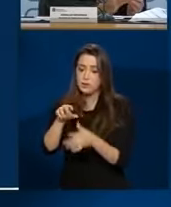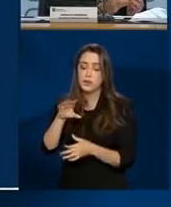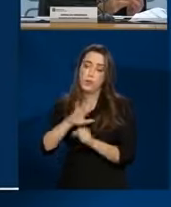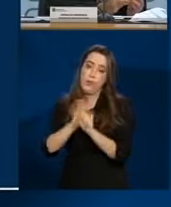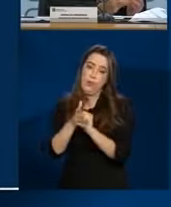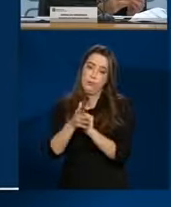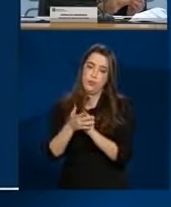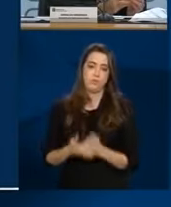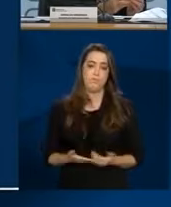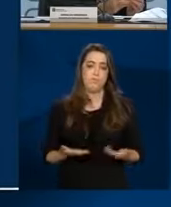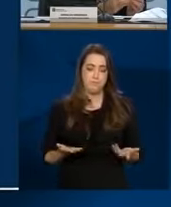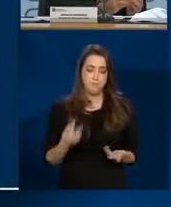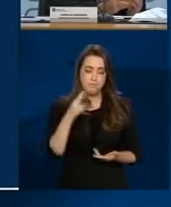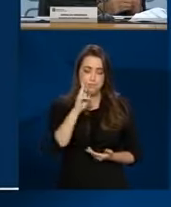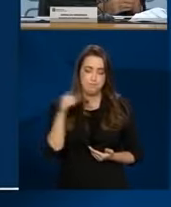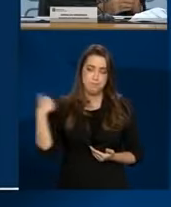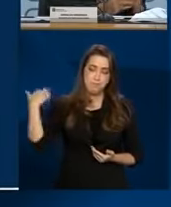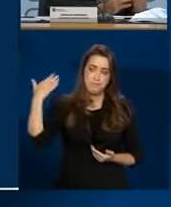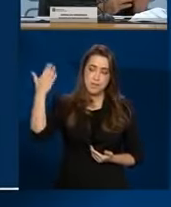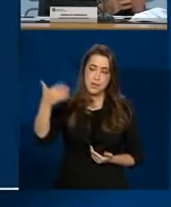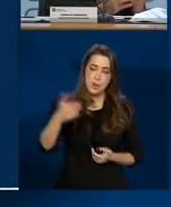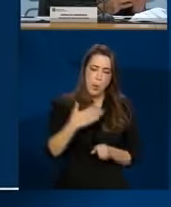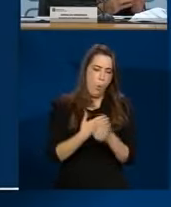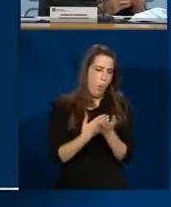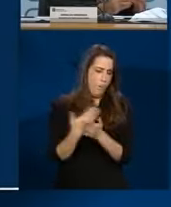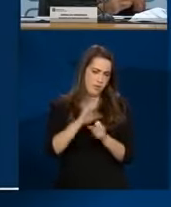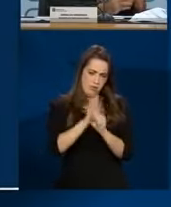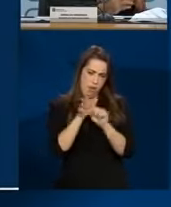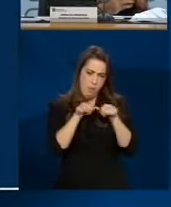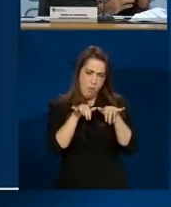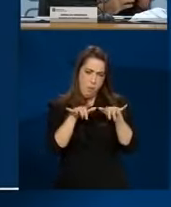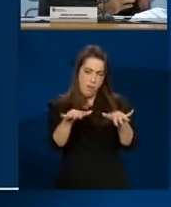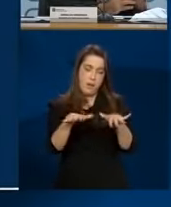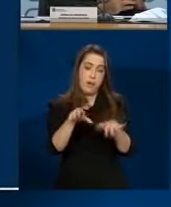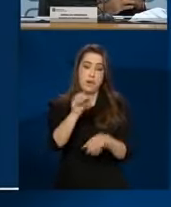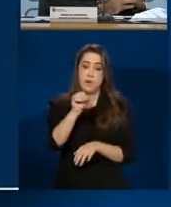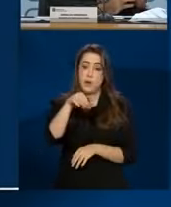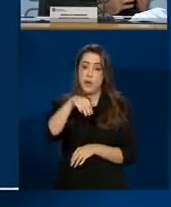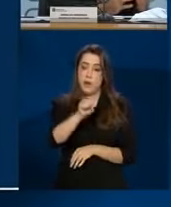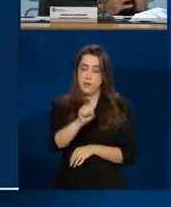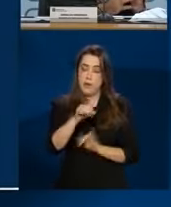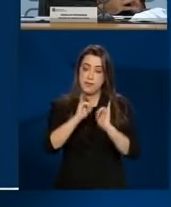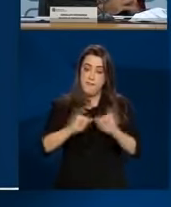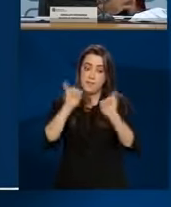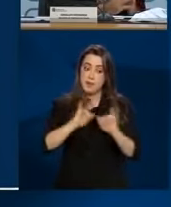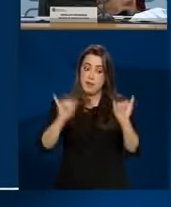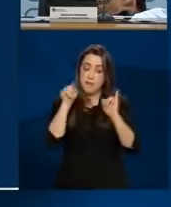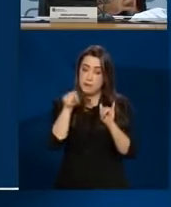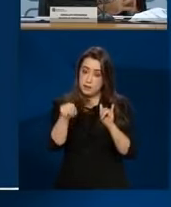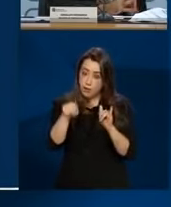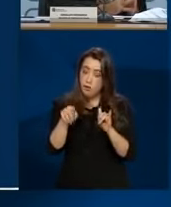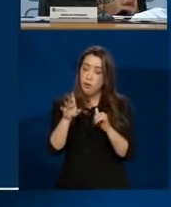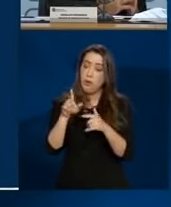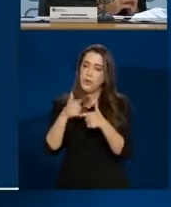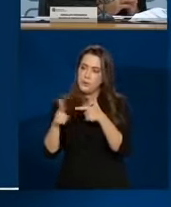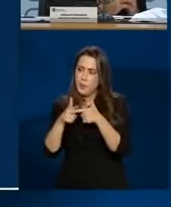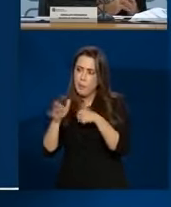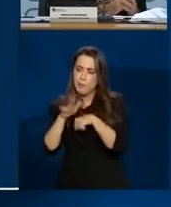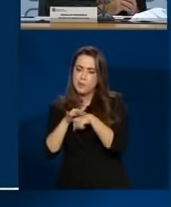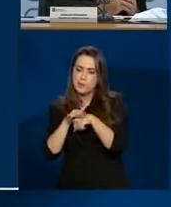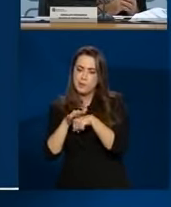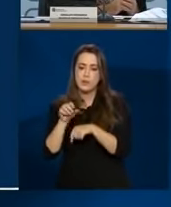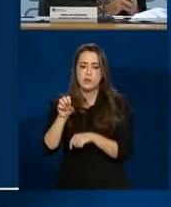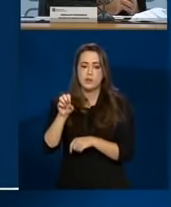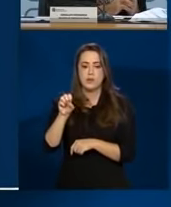que desde o início da pandemia a Organização Mundial de Saúde vem chamando a atenção com relação a essa síndrome